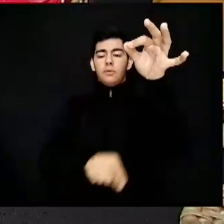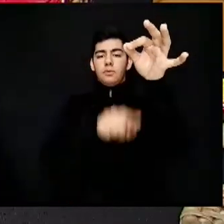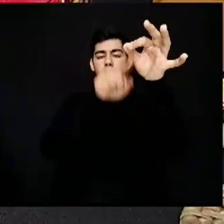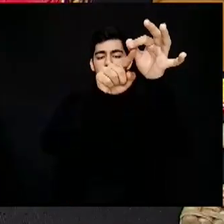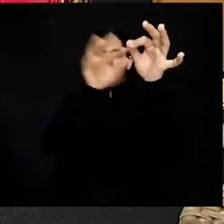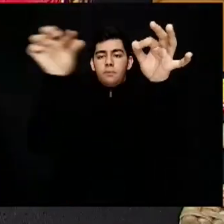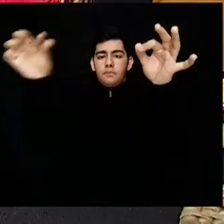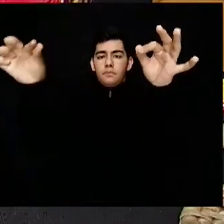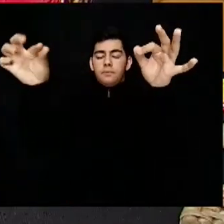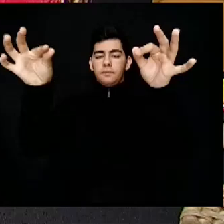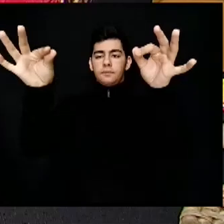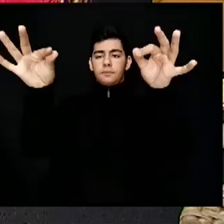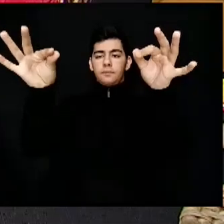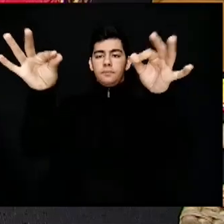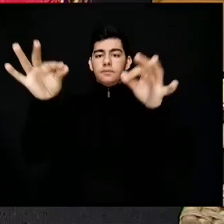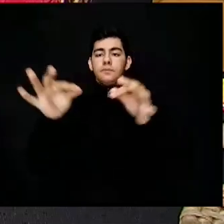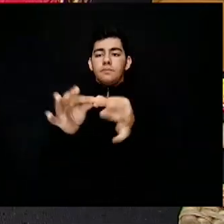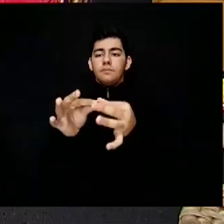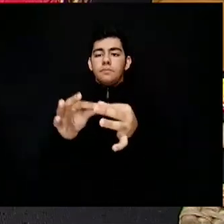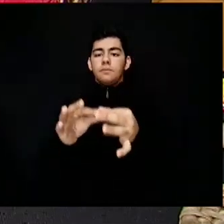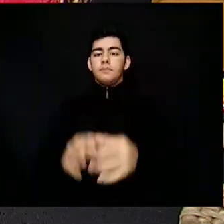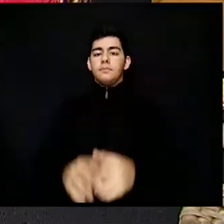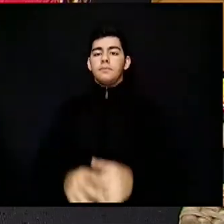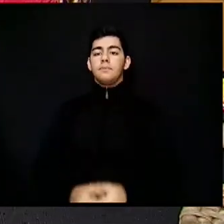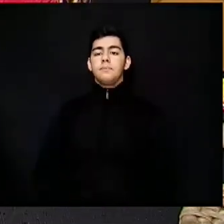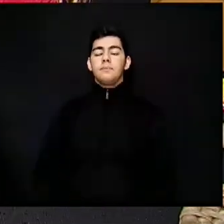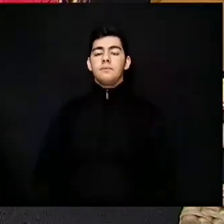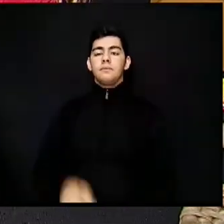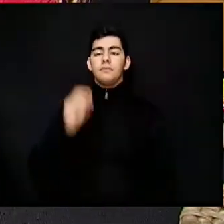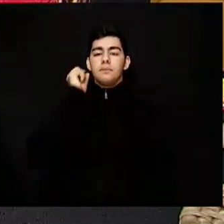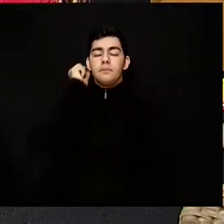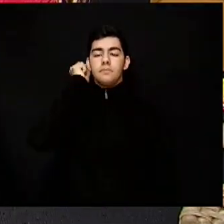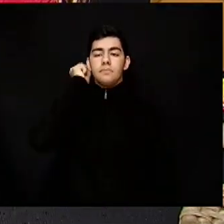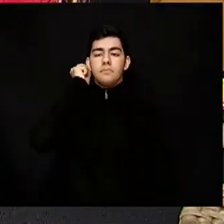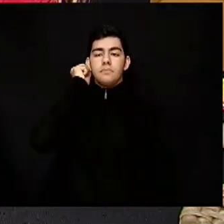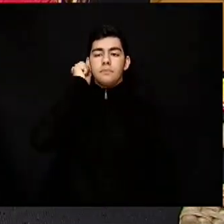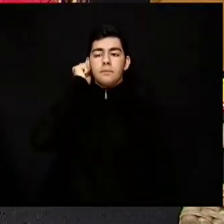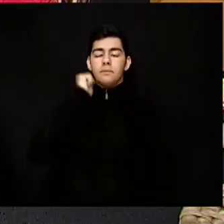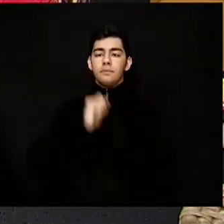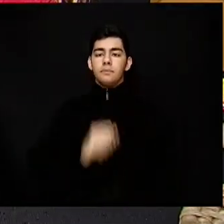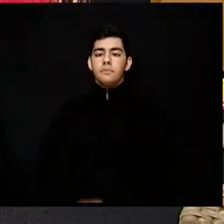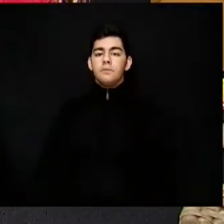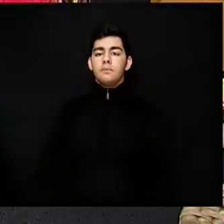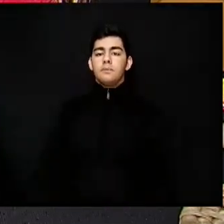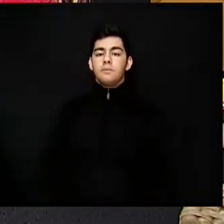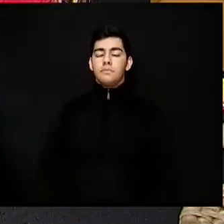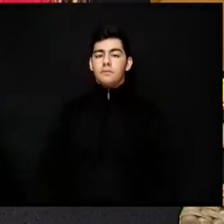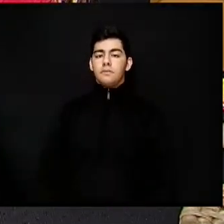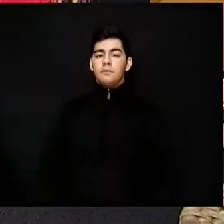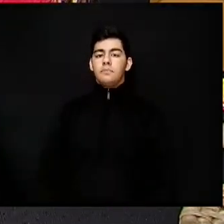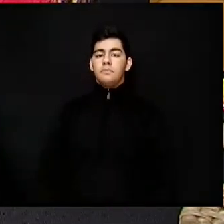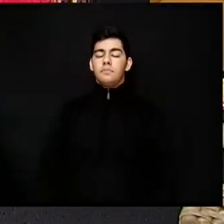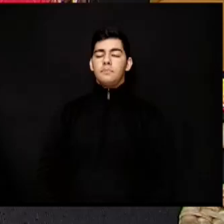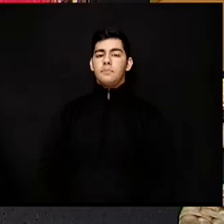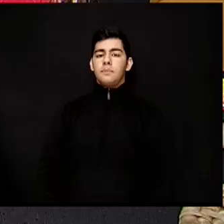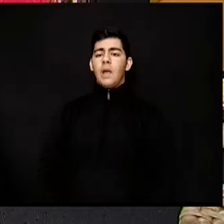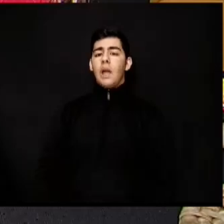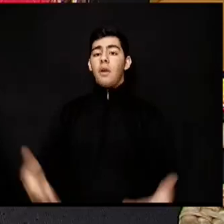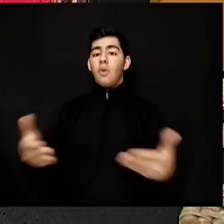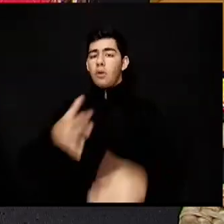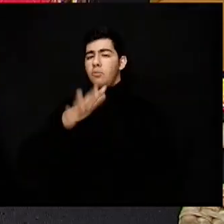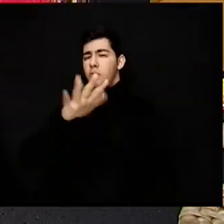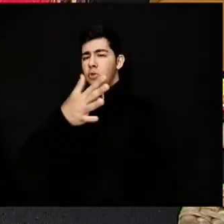Aqui eu vou pegar ali mais ou menos um tamanho de um dedo, mais ou menos, e eu vou dar um